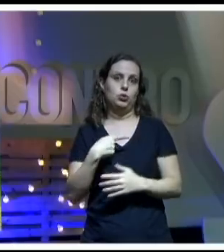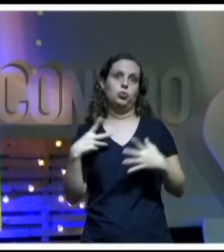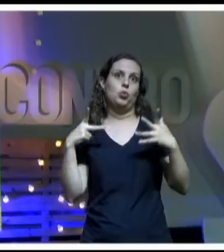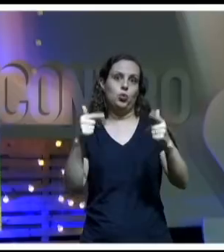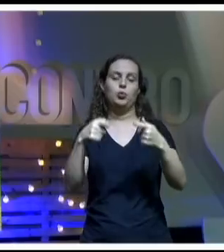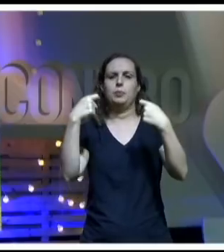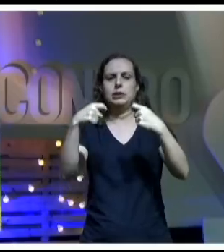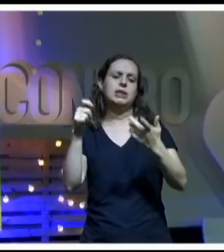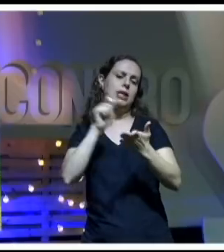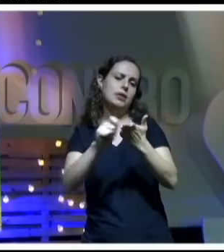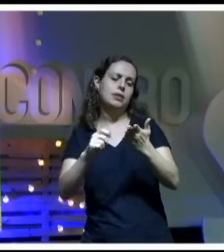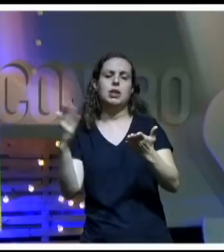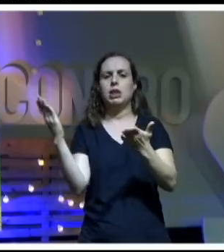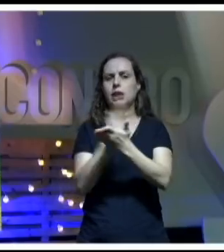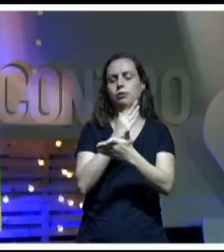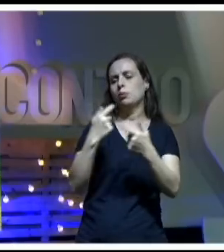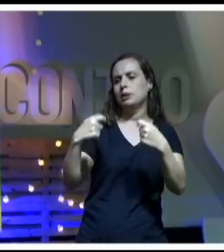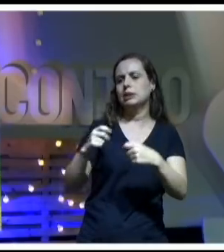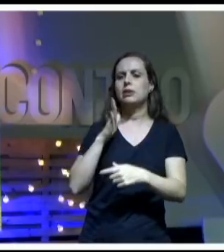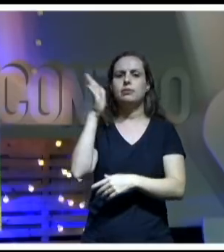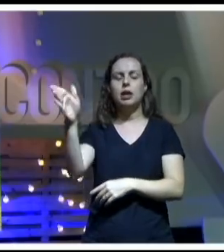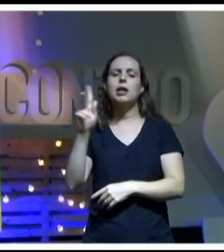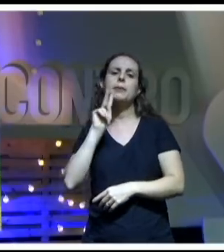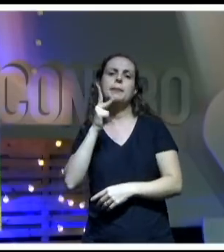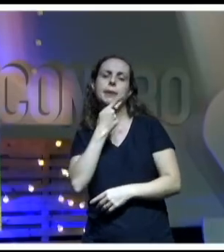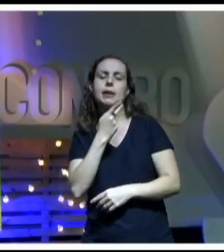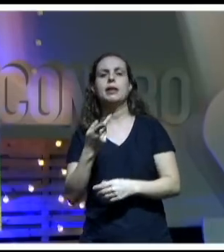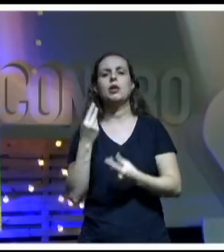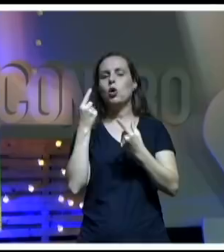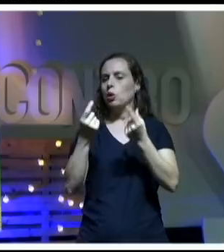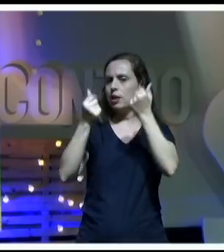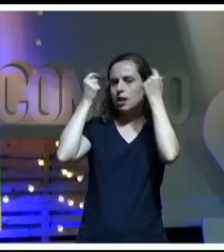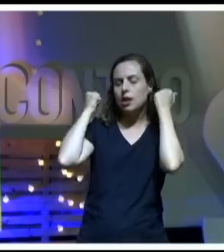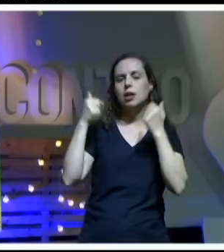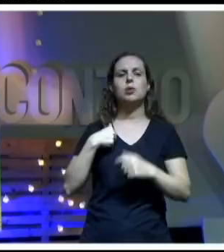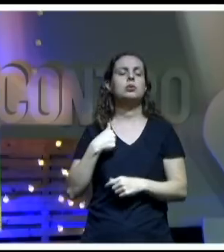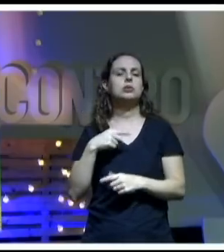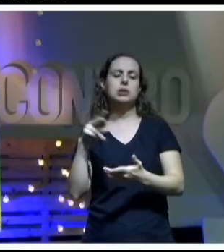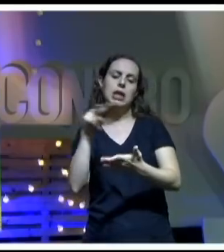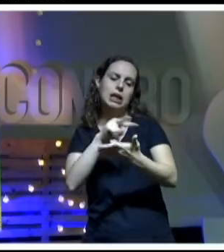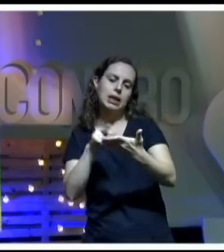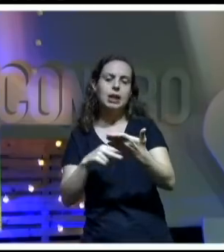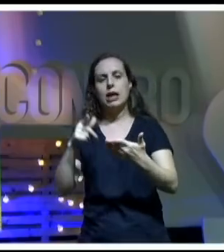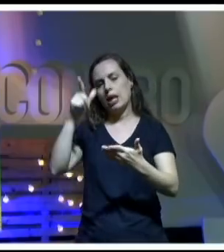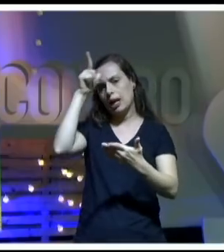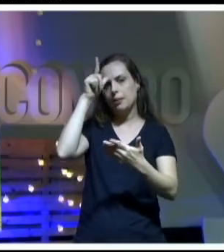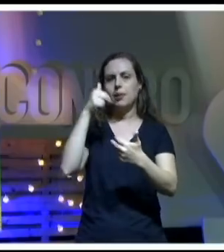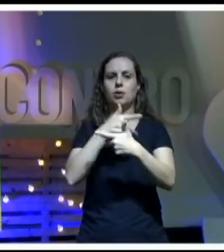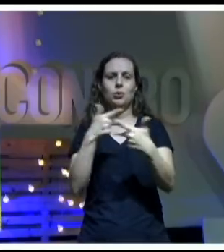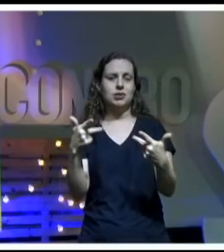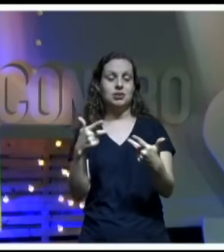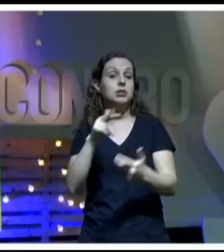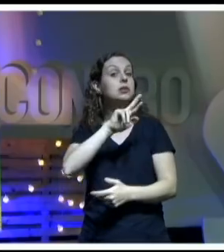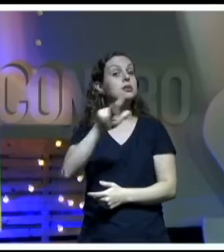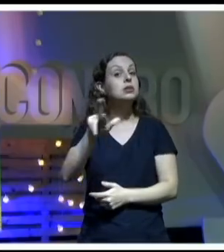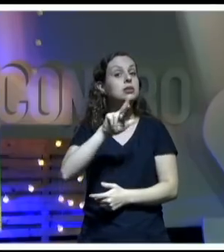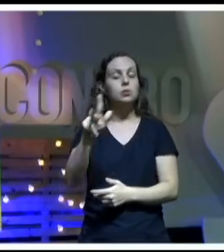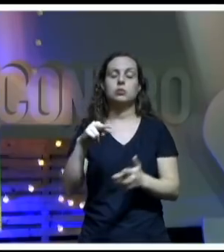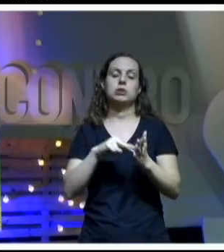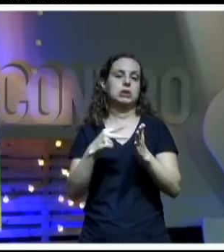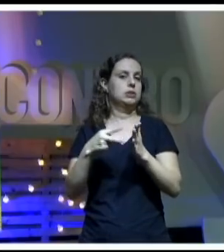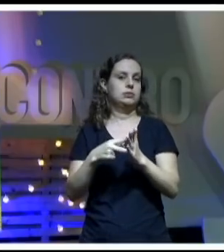agora tem que escrever livro tem que aprender grego hebraico tem que ficar lendo alemão bom refere não tem é isso que significa